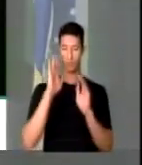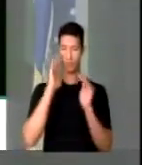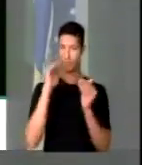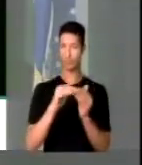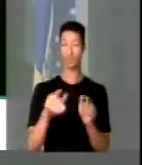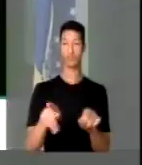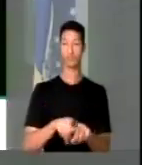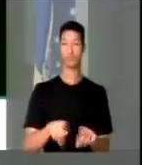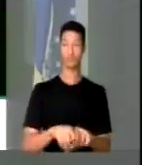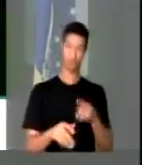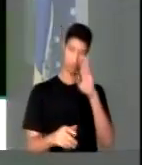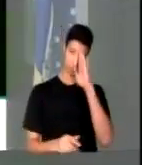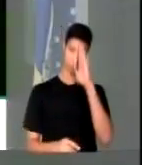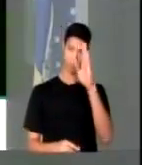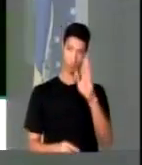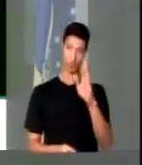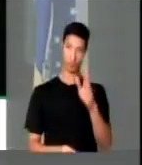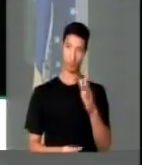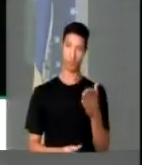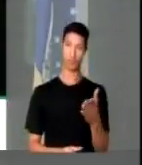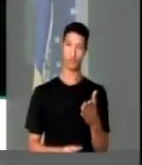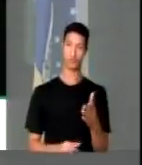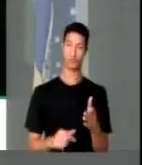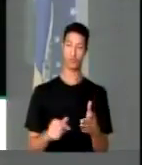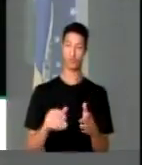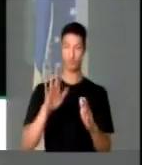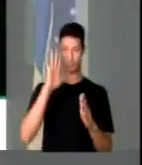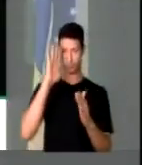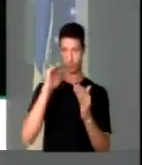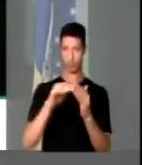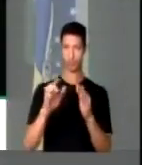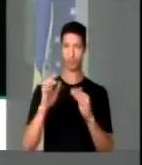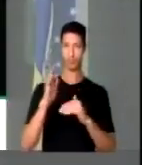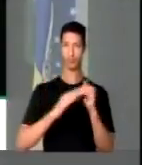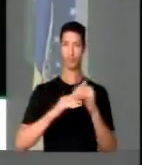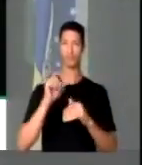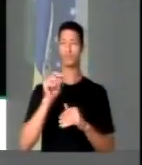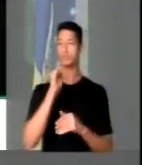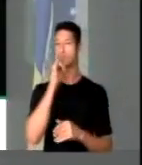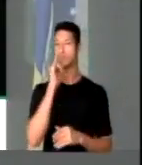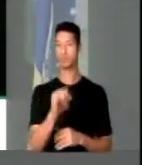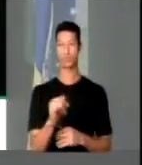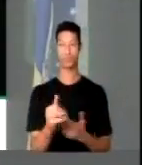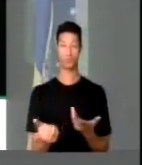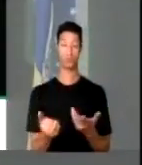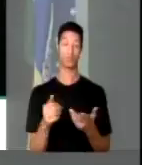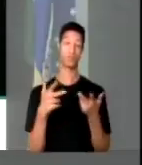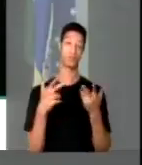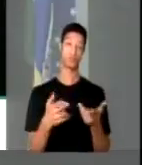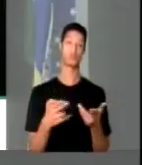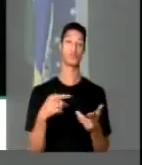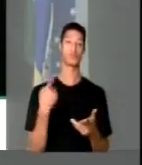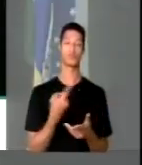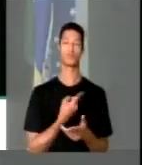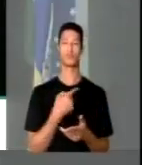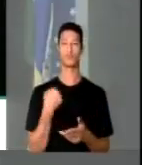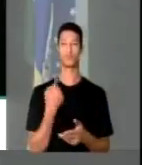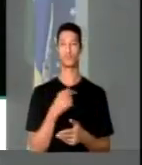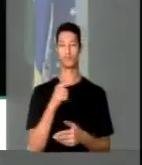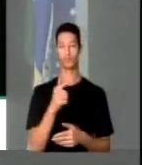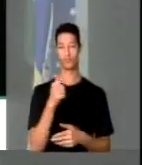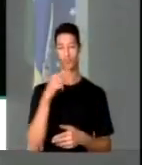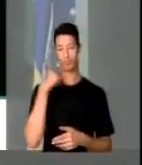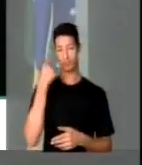convencimento e, principalmente, a convicção sobre o que se diz. Assim, agiram os nossos